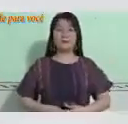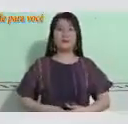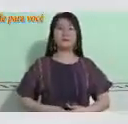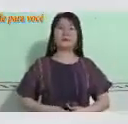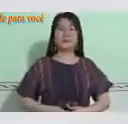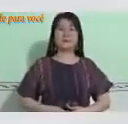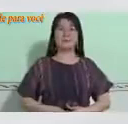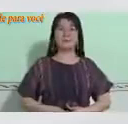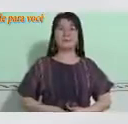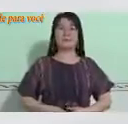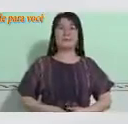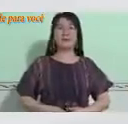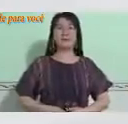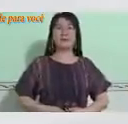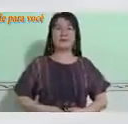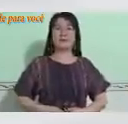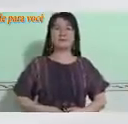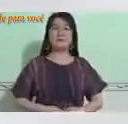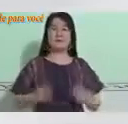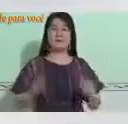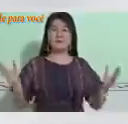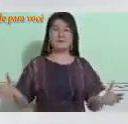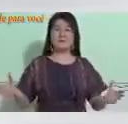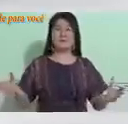CARDA acento agudo